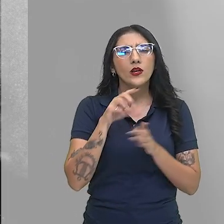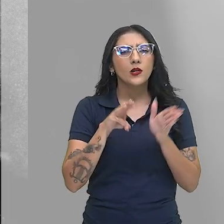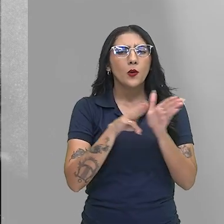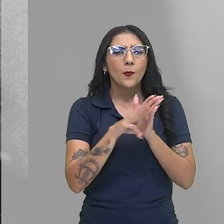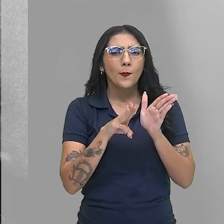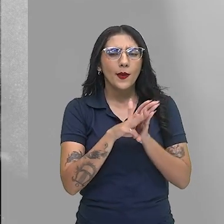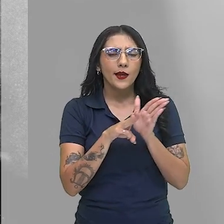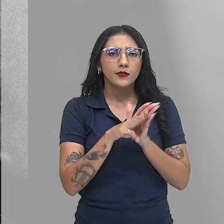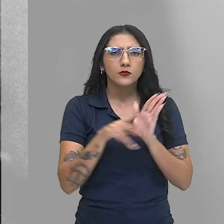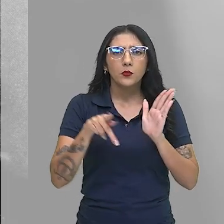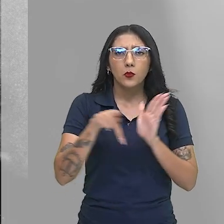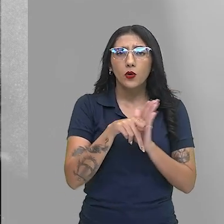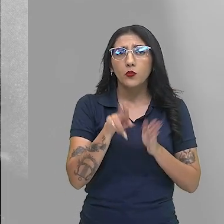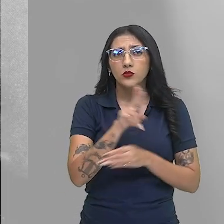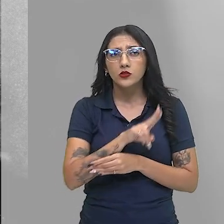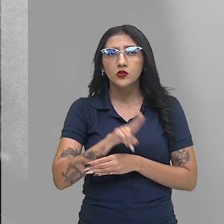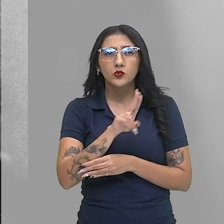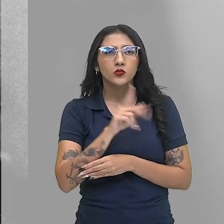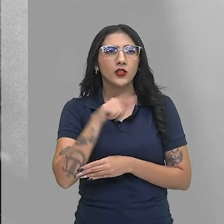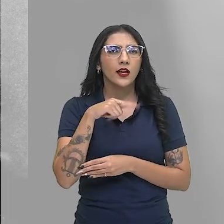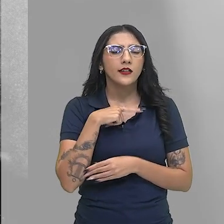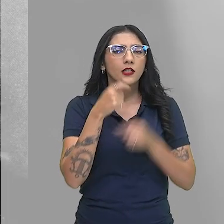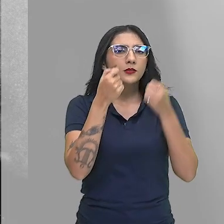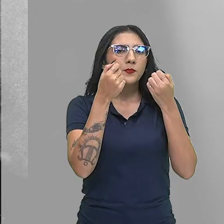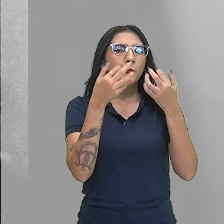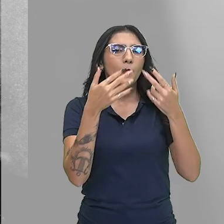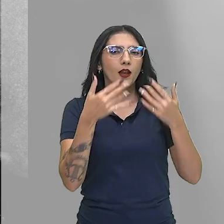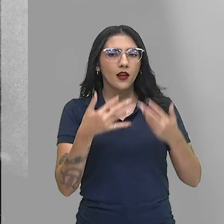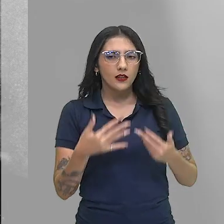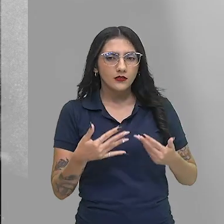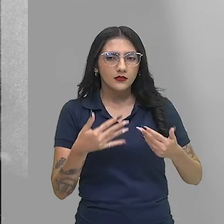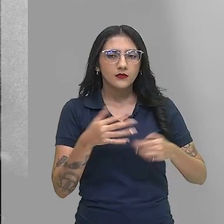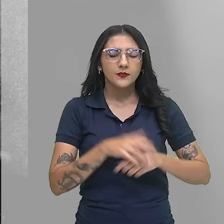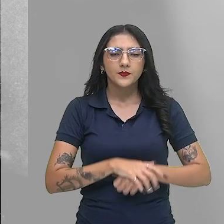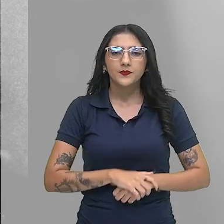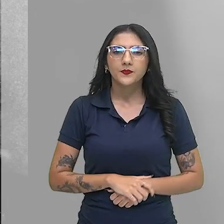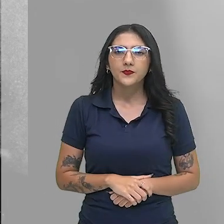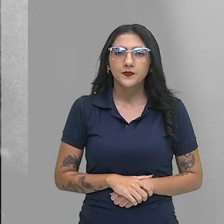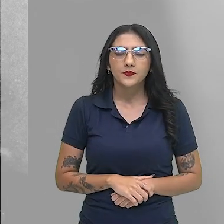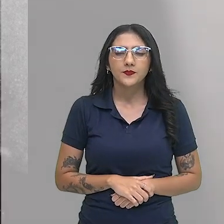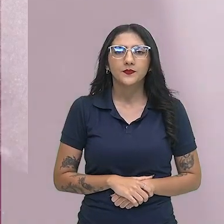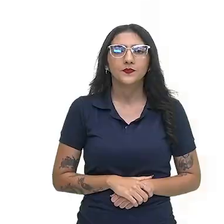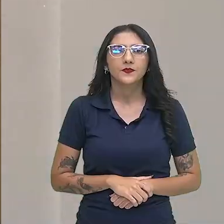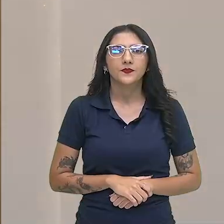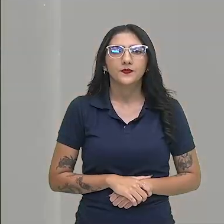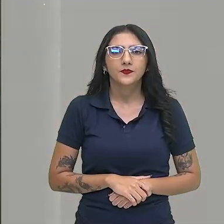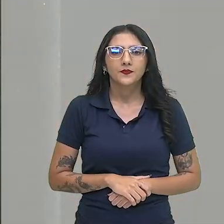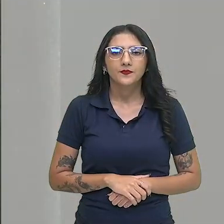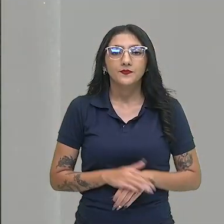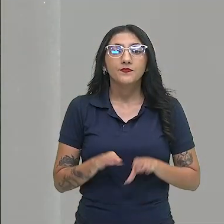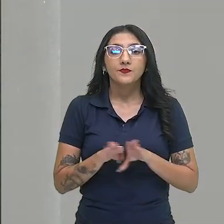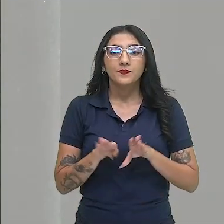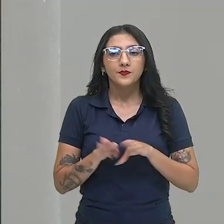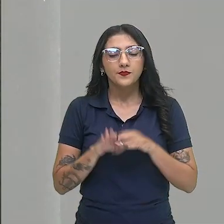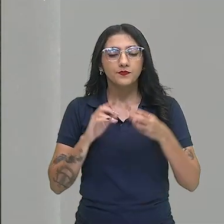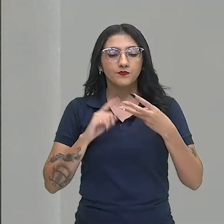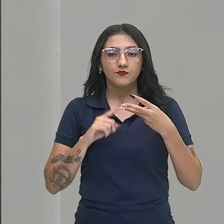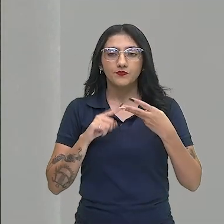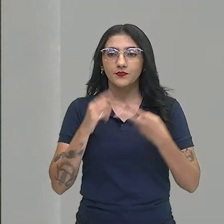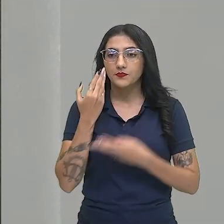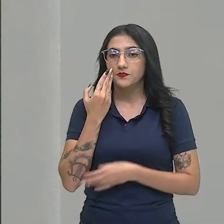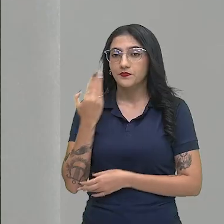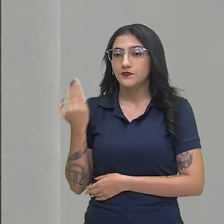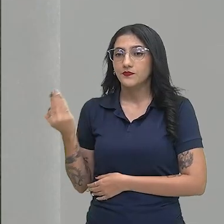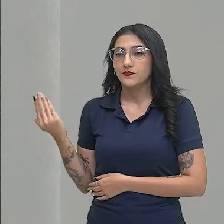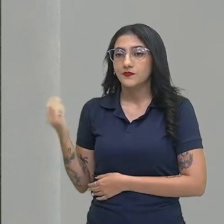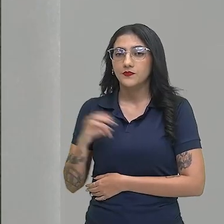né? Ele vai, então, trazer esse método aí, o método chamado método explicativo. E temos também o Max Weber, né,